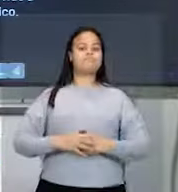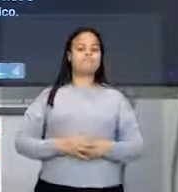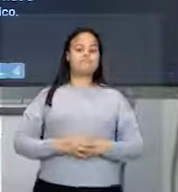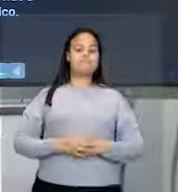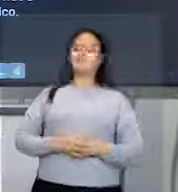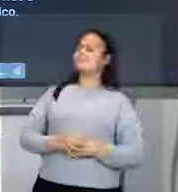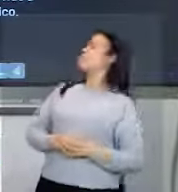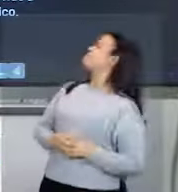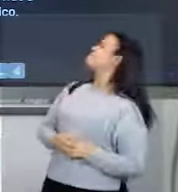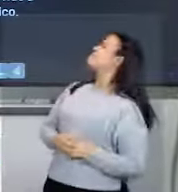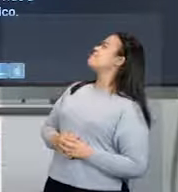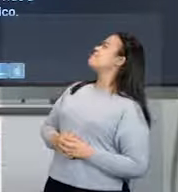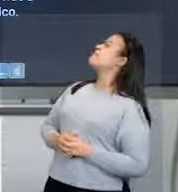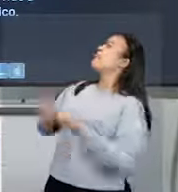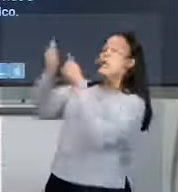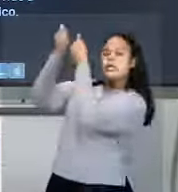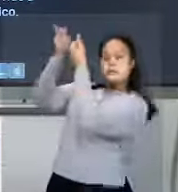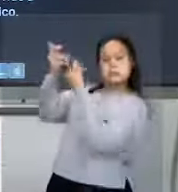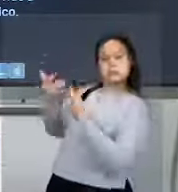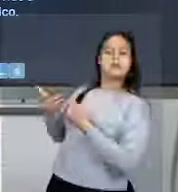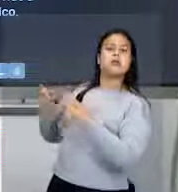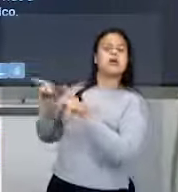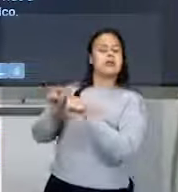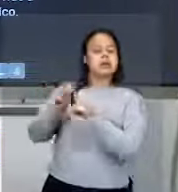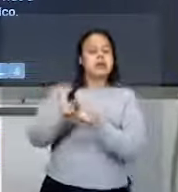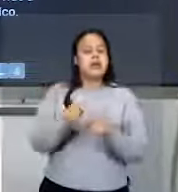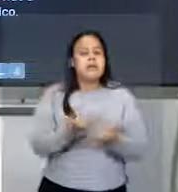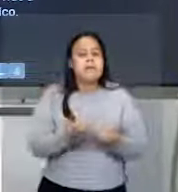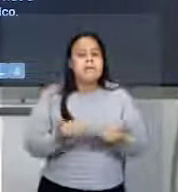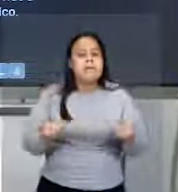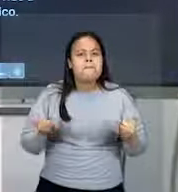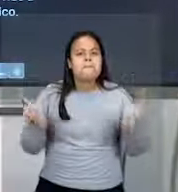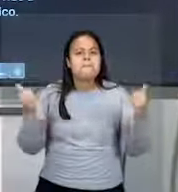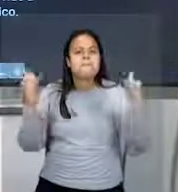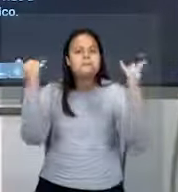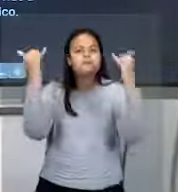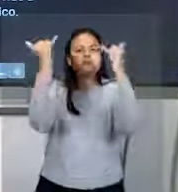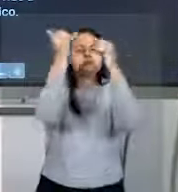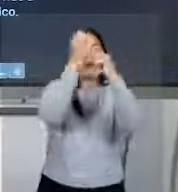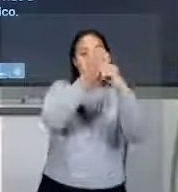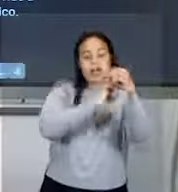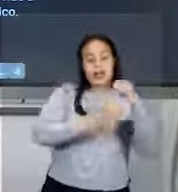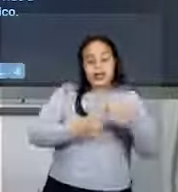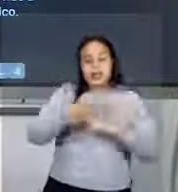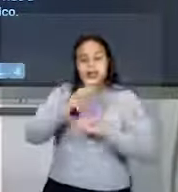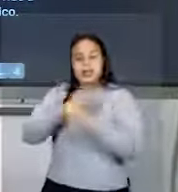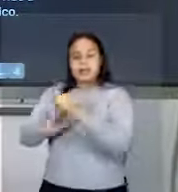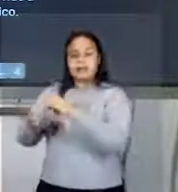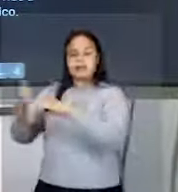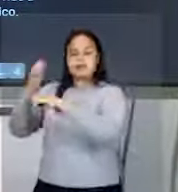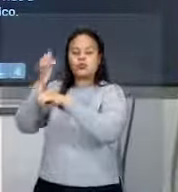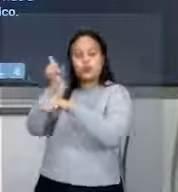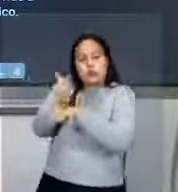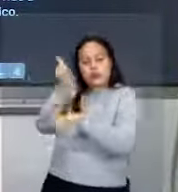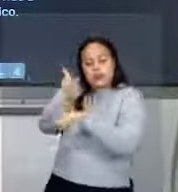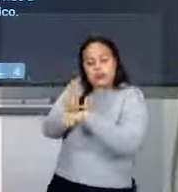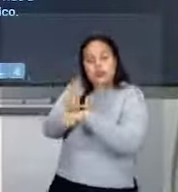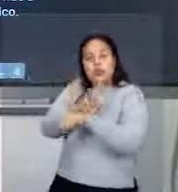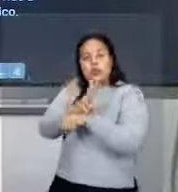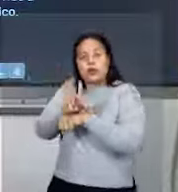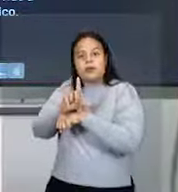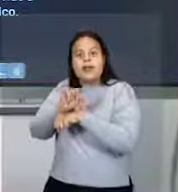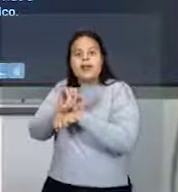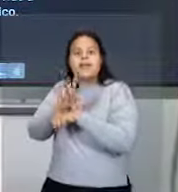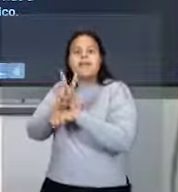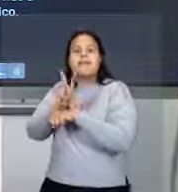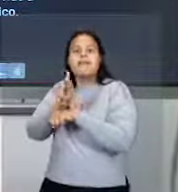Ainda vamos saber explicar a corrente elétrica como o fluxo de elétrons livres nos condutores metálicos devido à ação de um